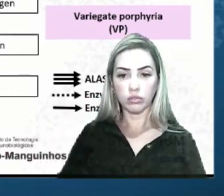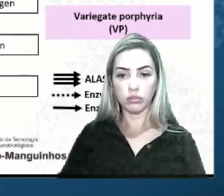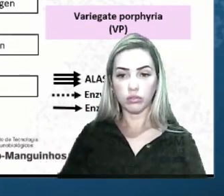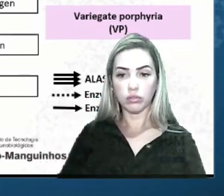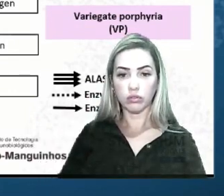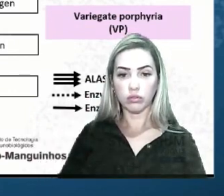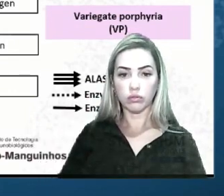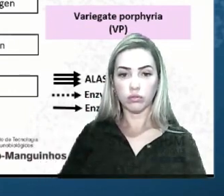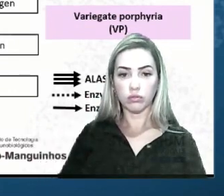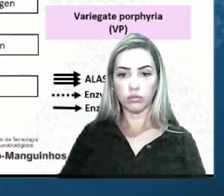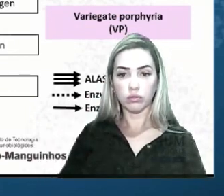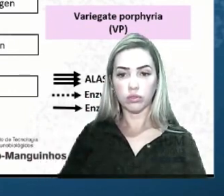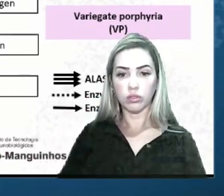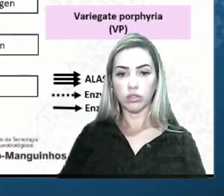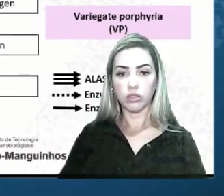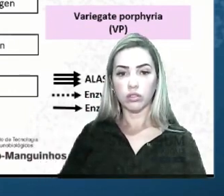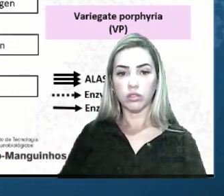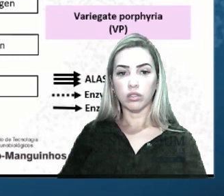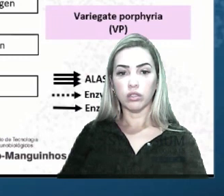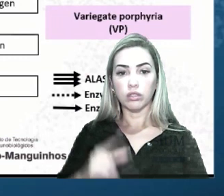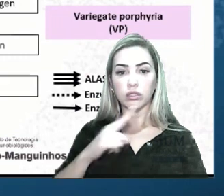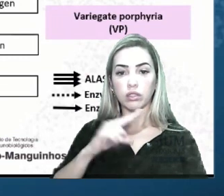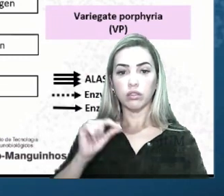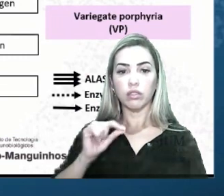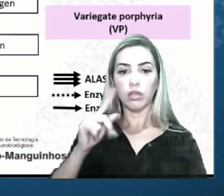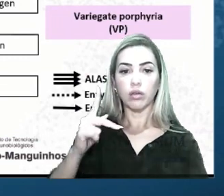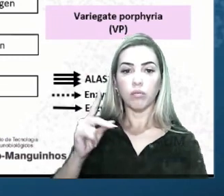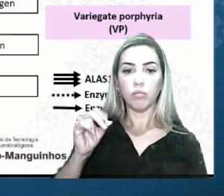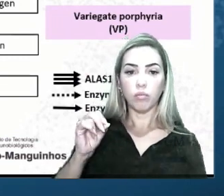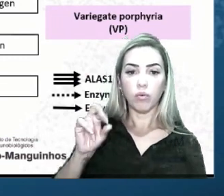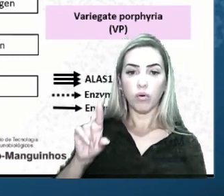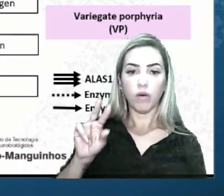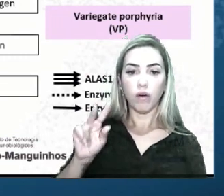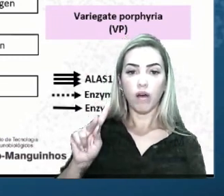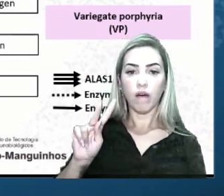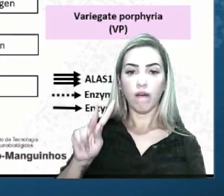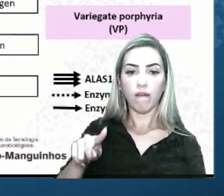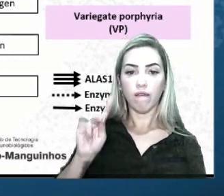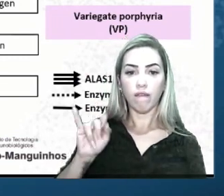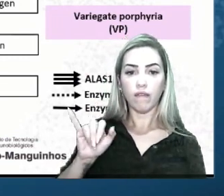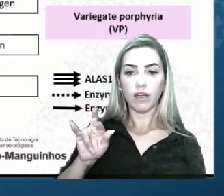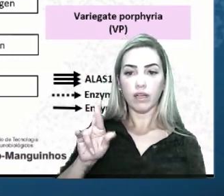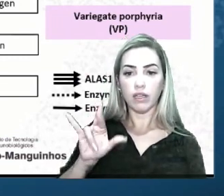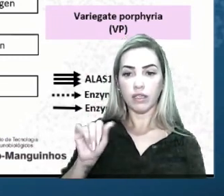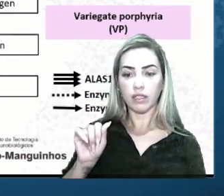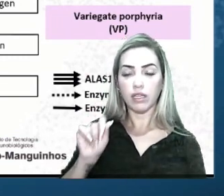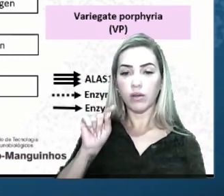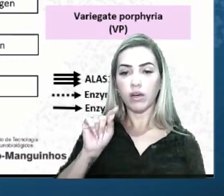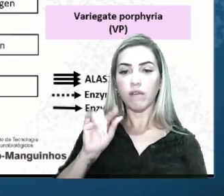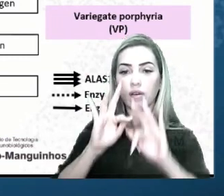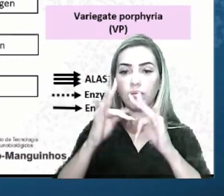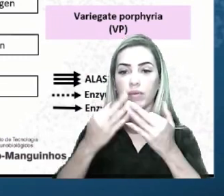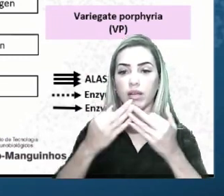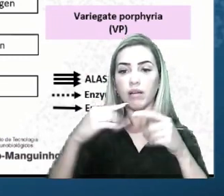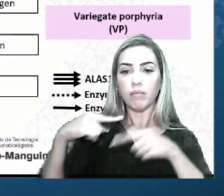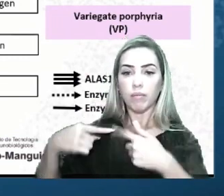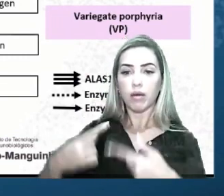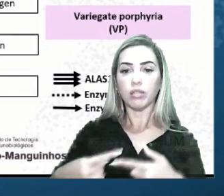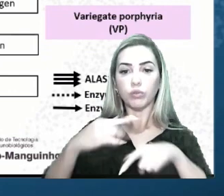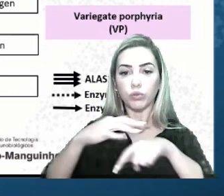aqui tem a porfíria, ela é uma família de